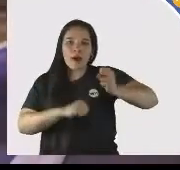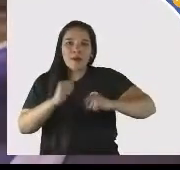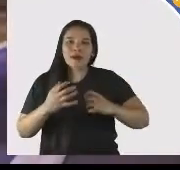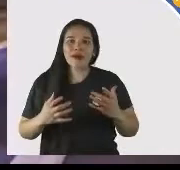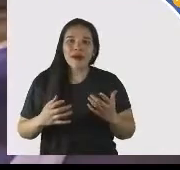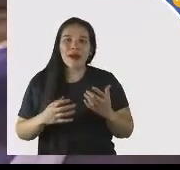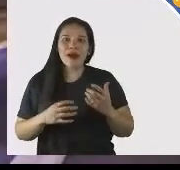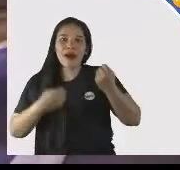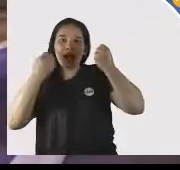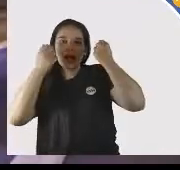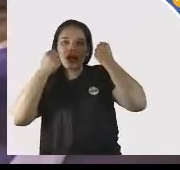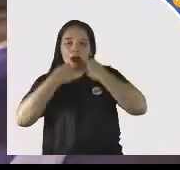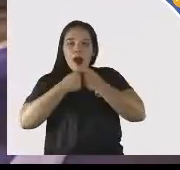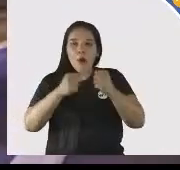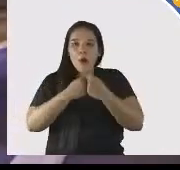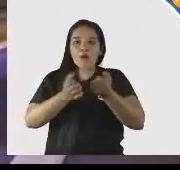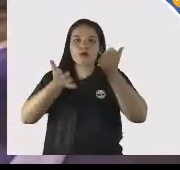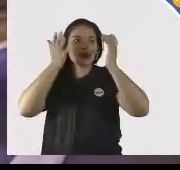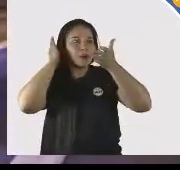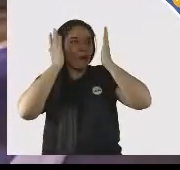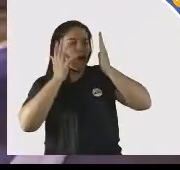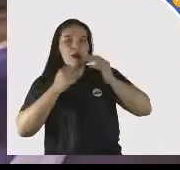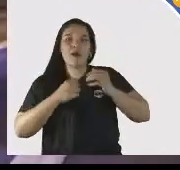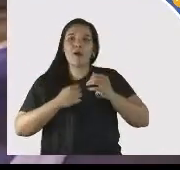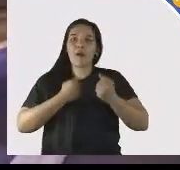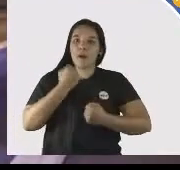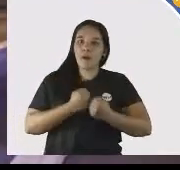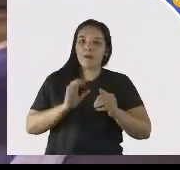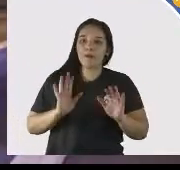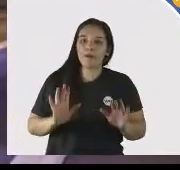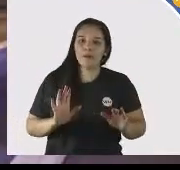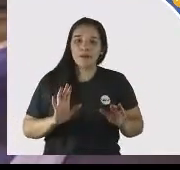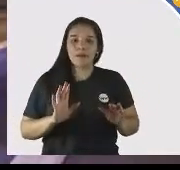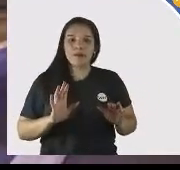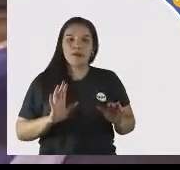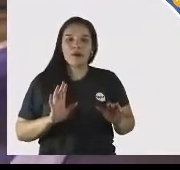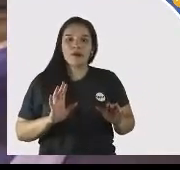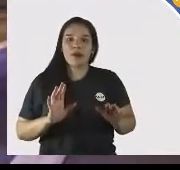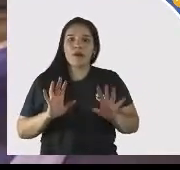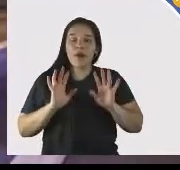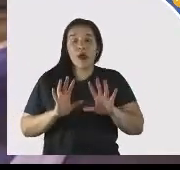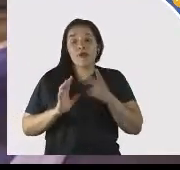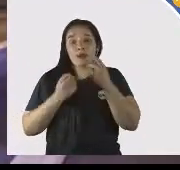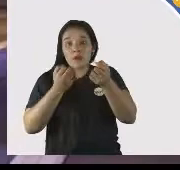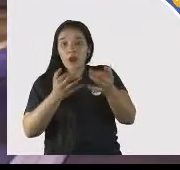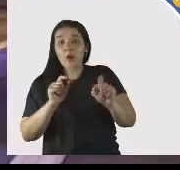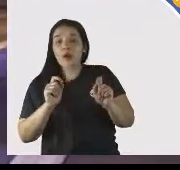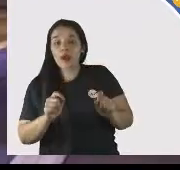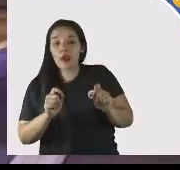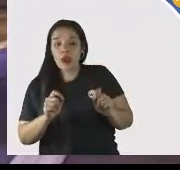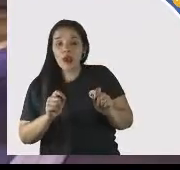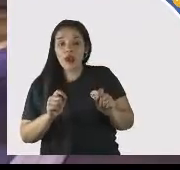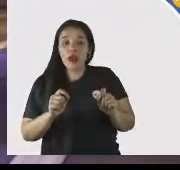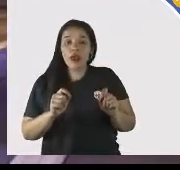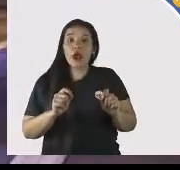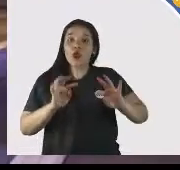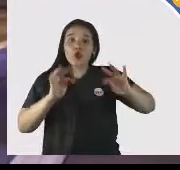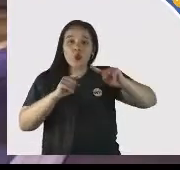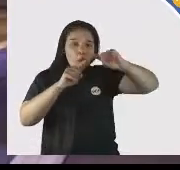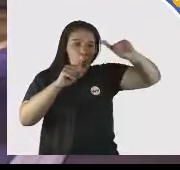foi se assim podemos dizer desmontado na então toda aquela cadeia logística